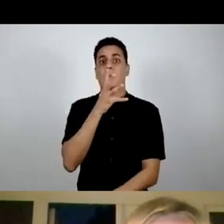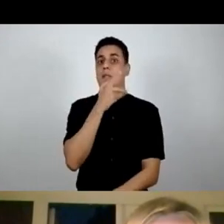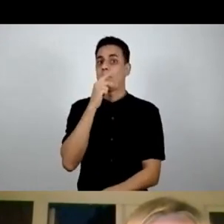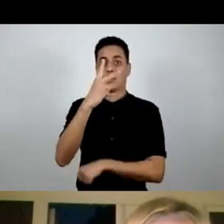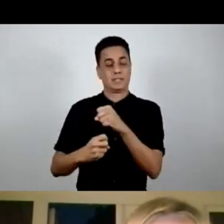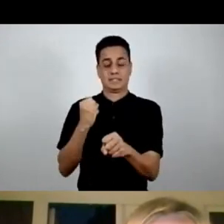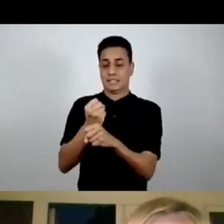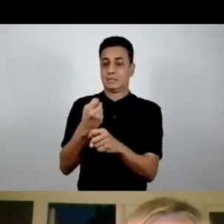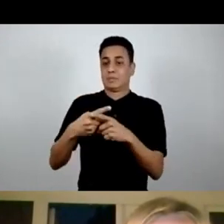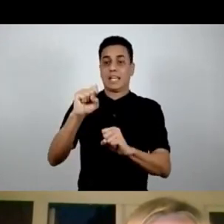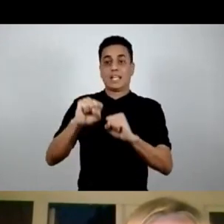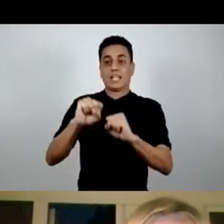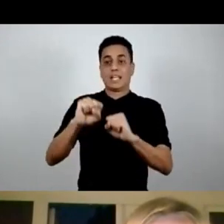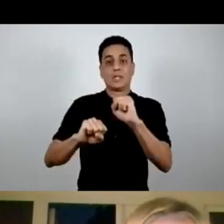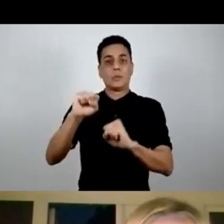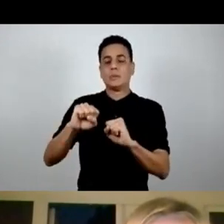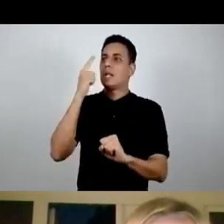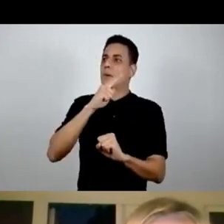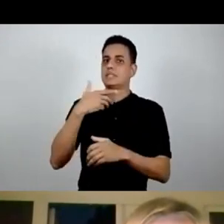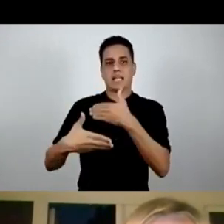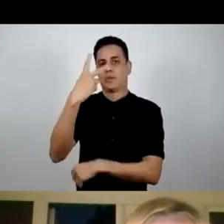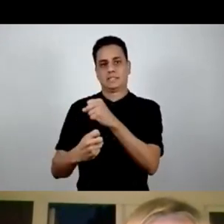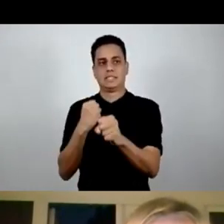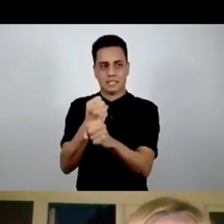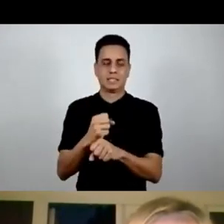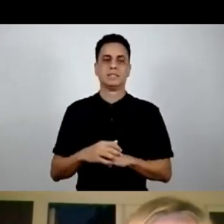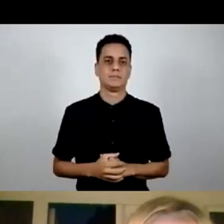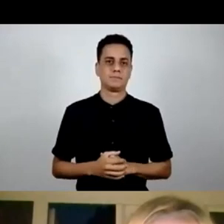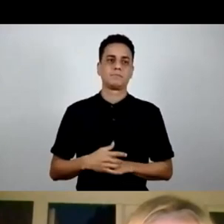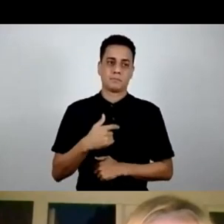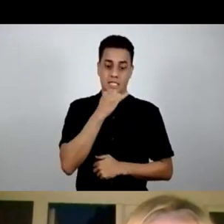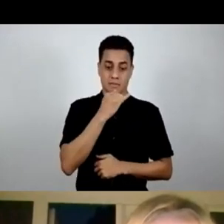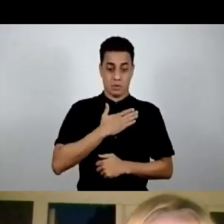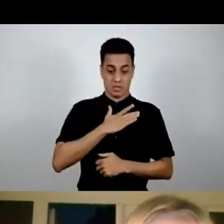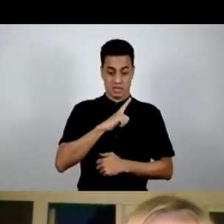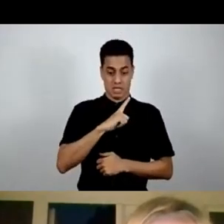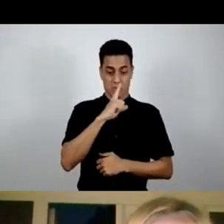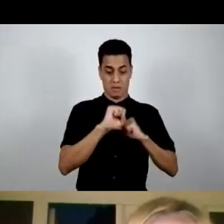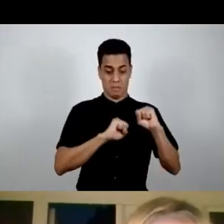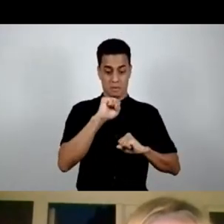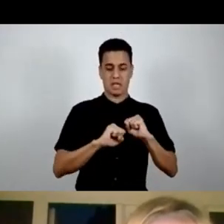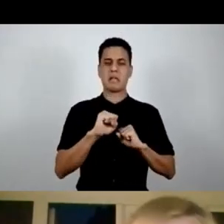2 anos. Assim, o que me deixa muito... A mim, eu tenho uma empresa desde